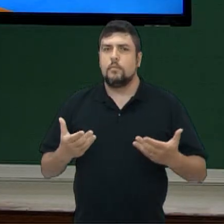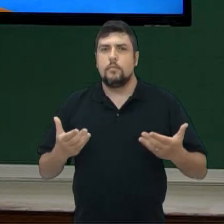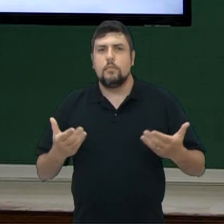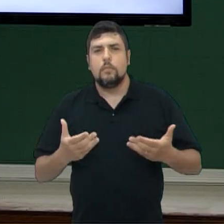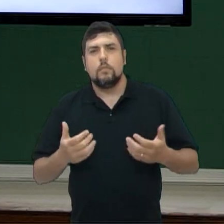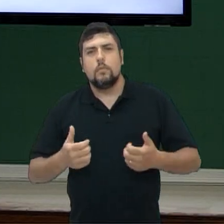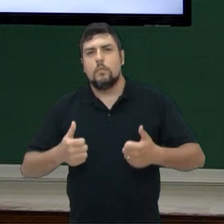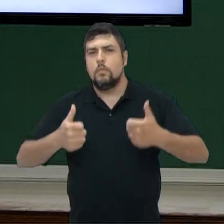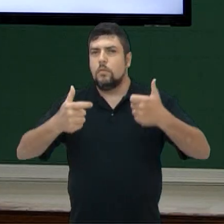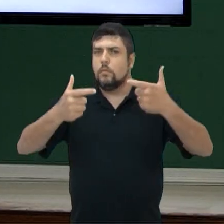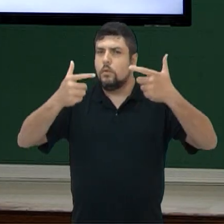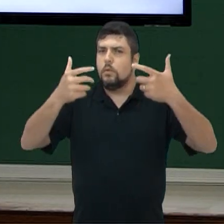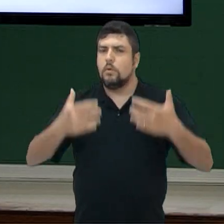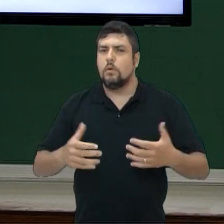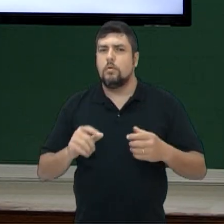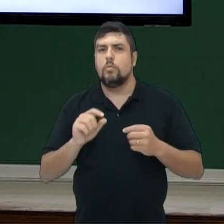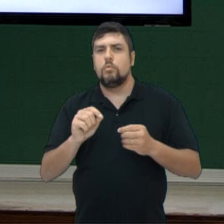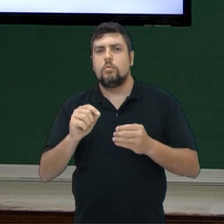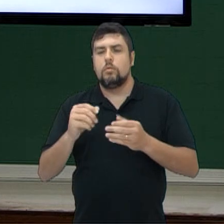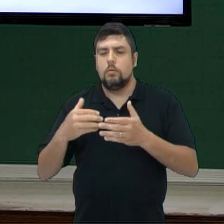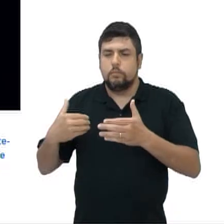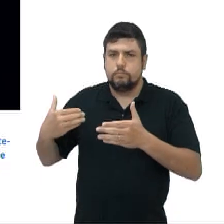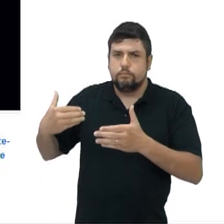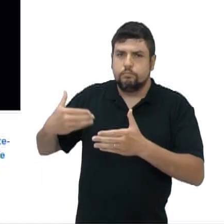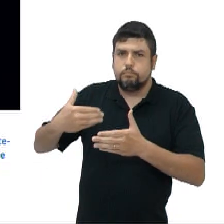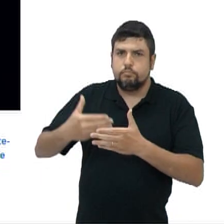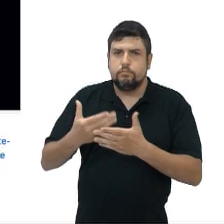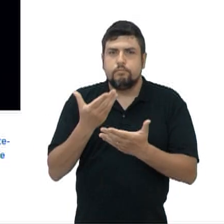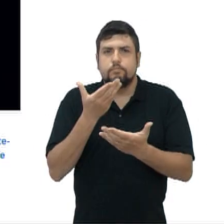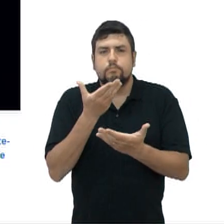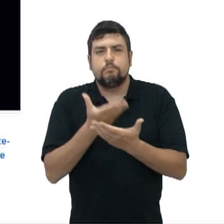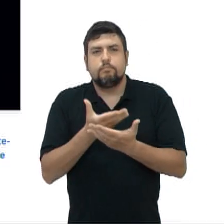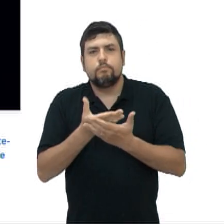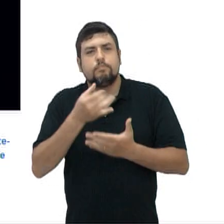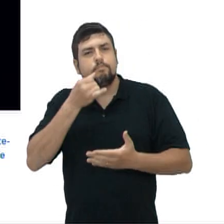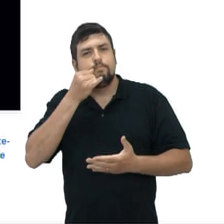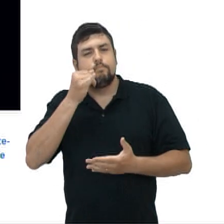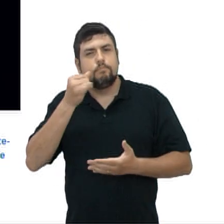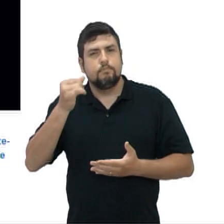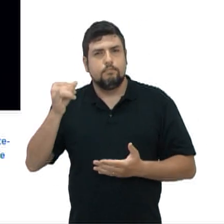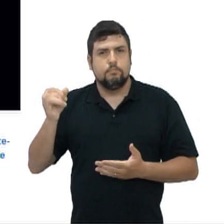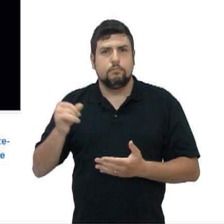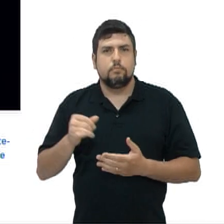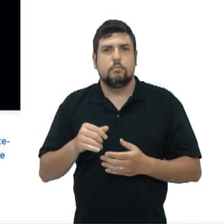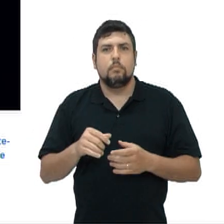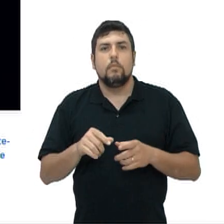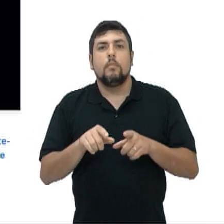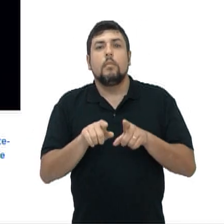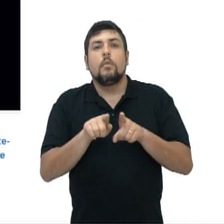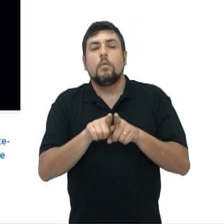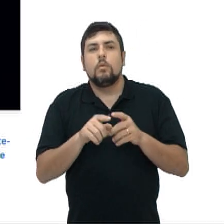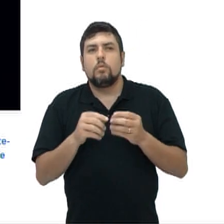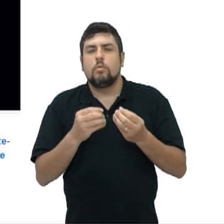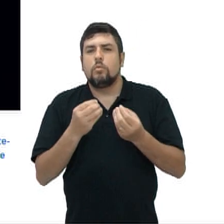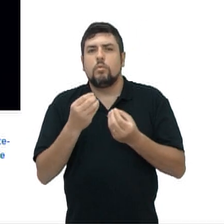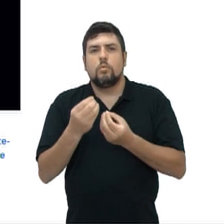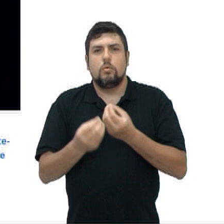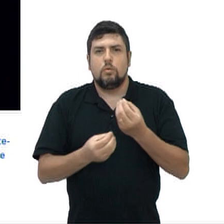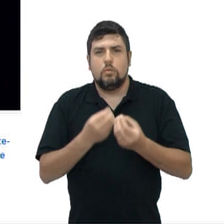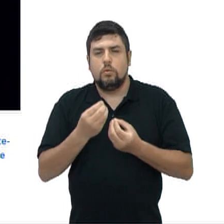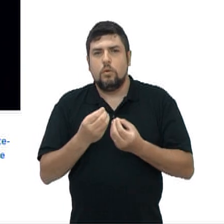dar continuidade sobre o estudo da corrente elétrica. No caso, intensificando a unidade da